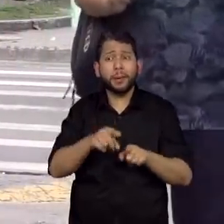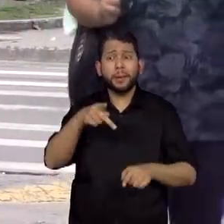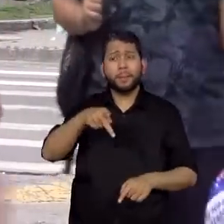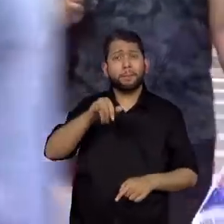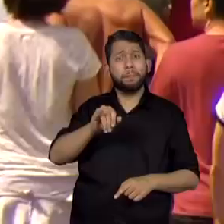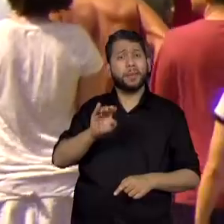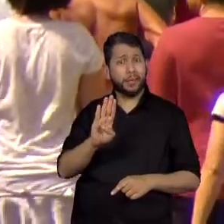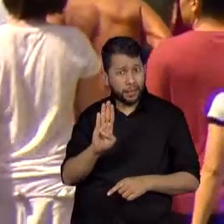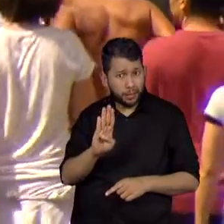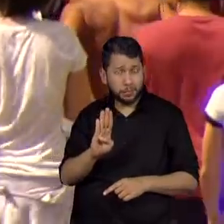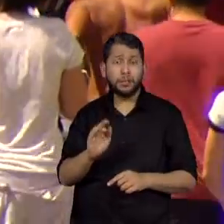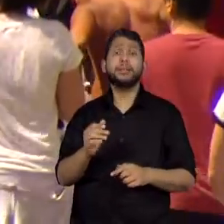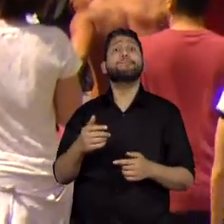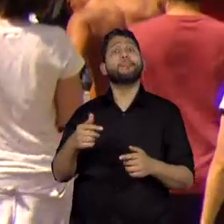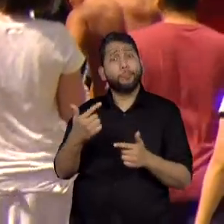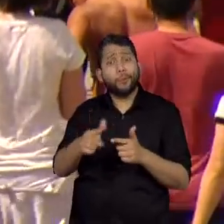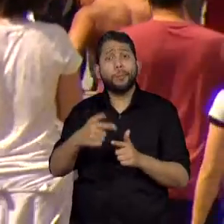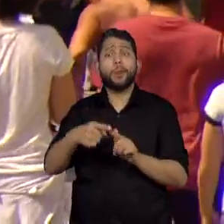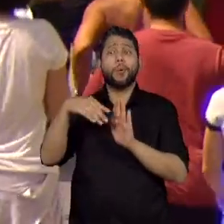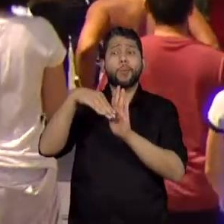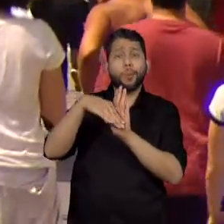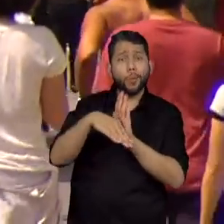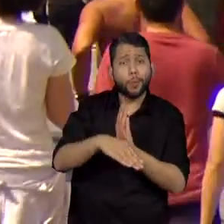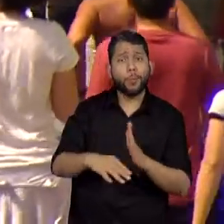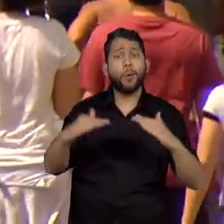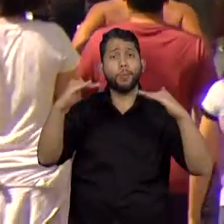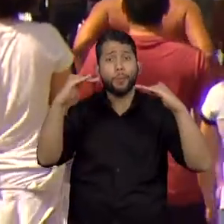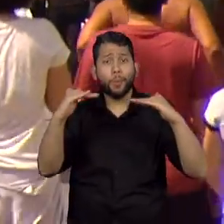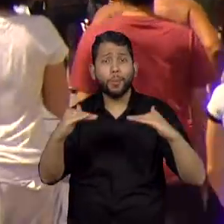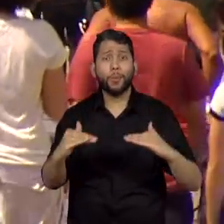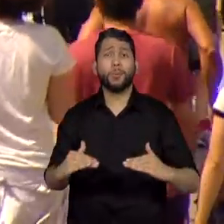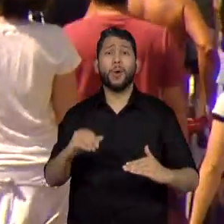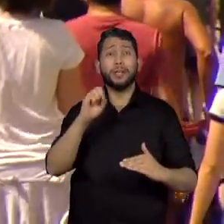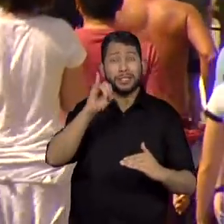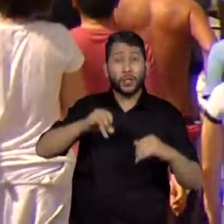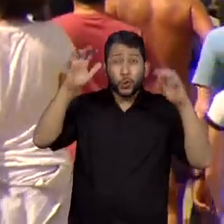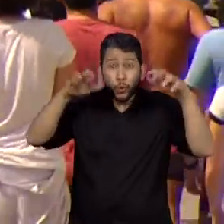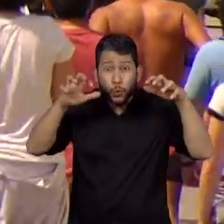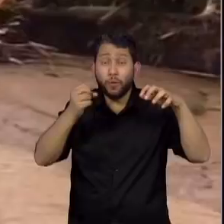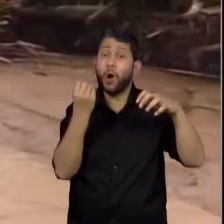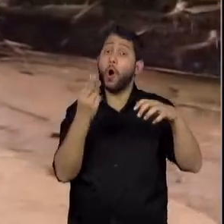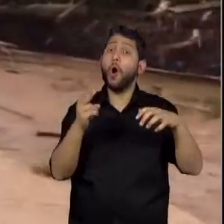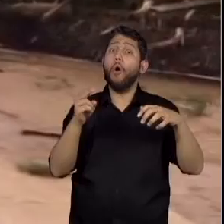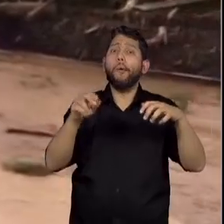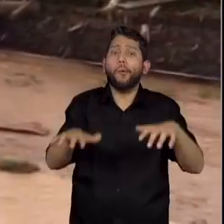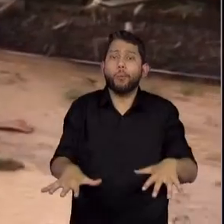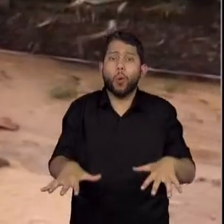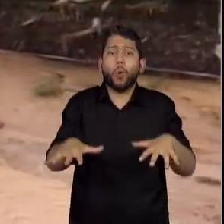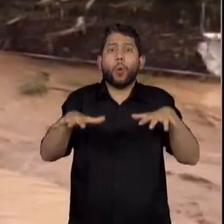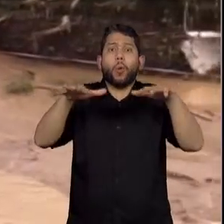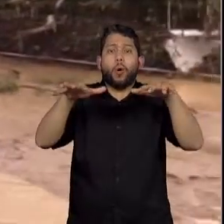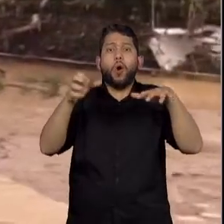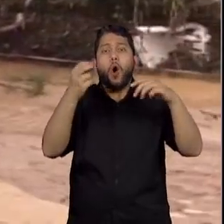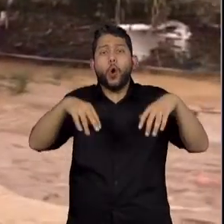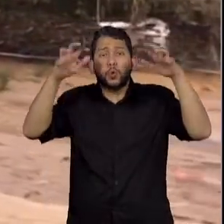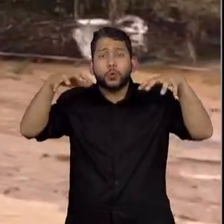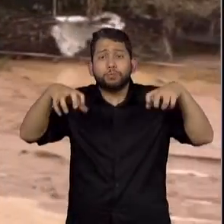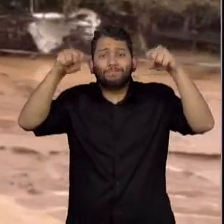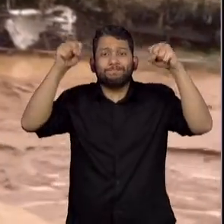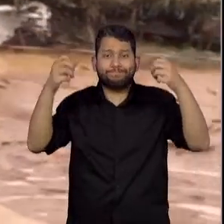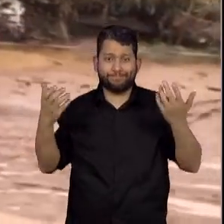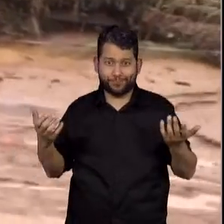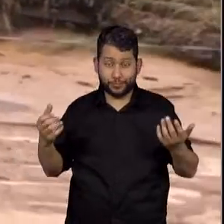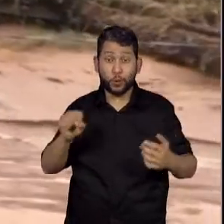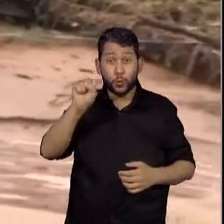esses eventos extremos, seja ele de seca ou excesso de precipitação. E já a região Sul, as projeções